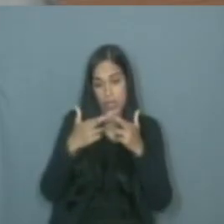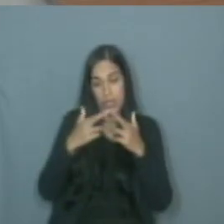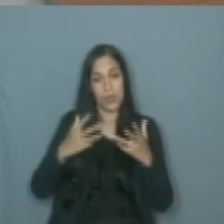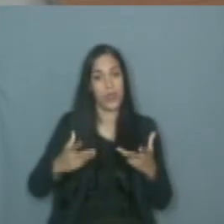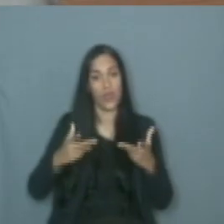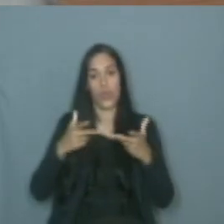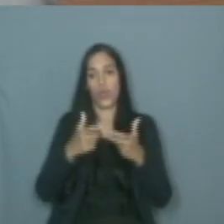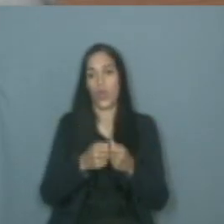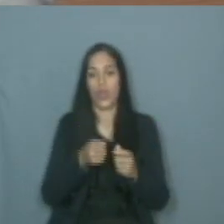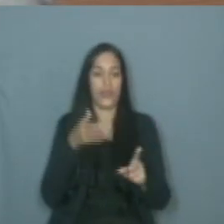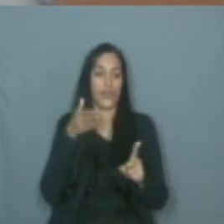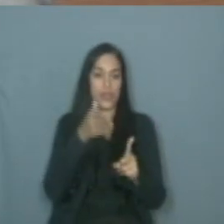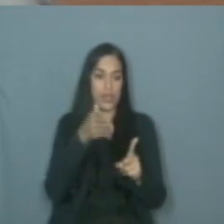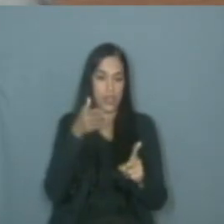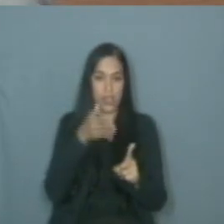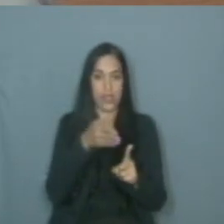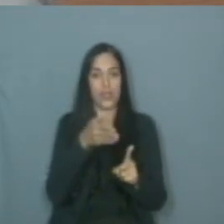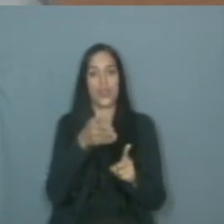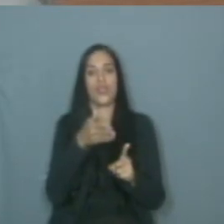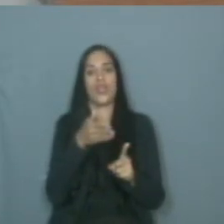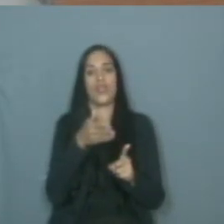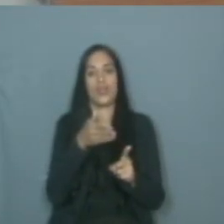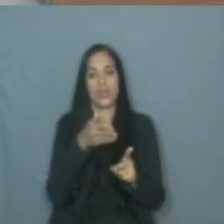foram direcionados